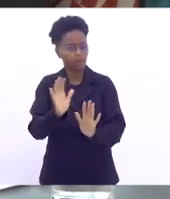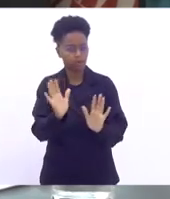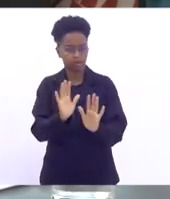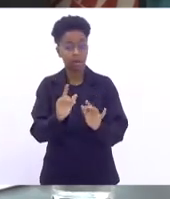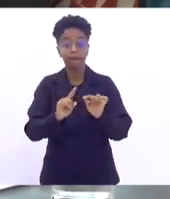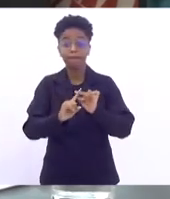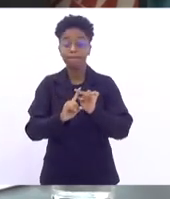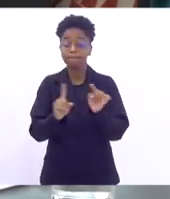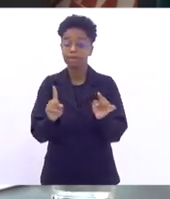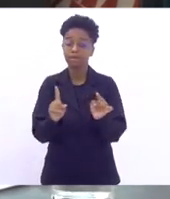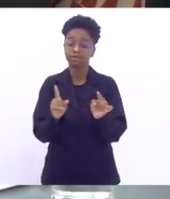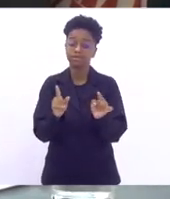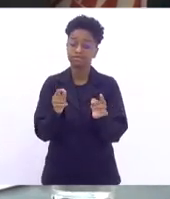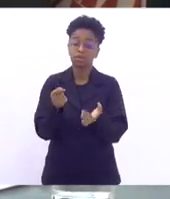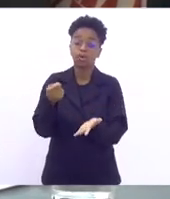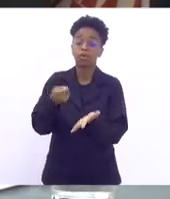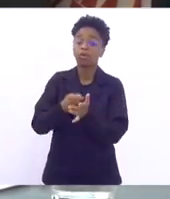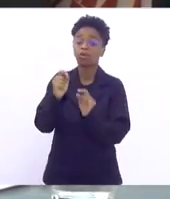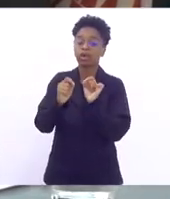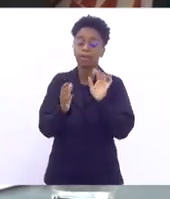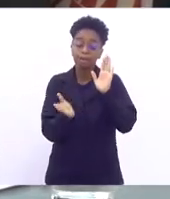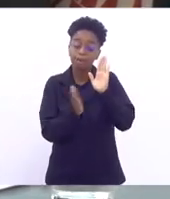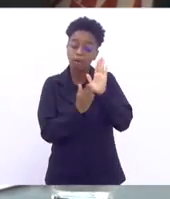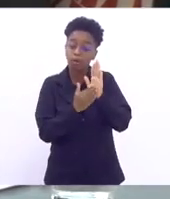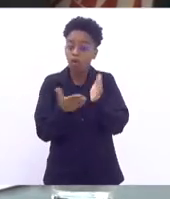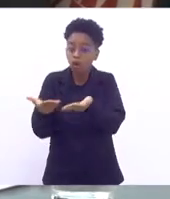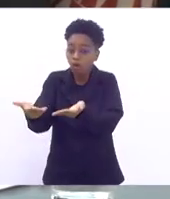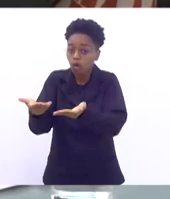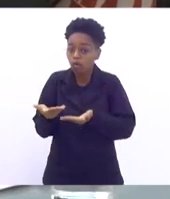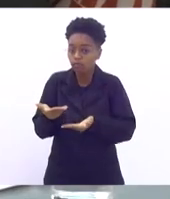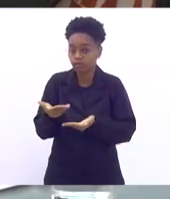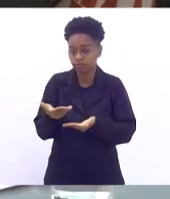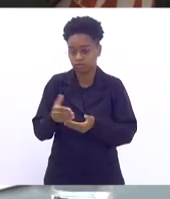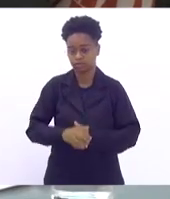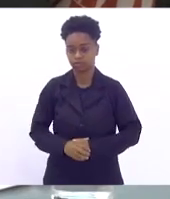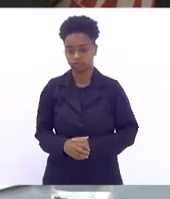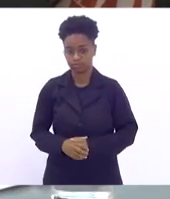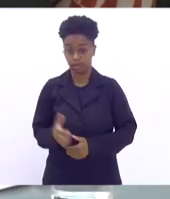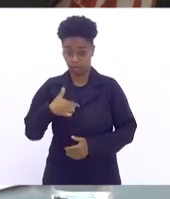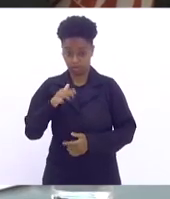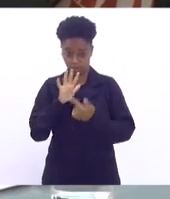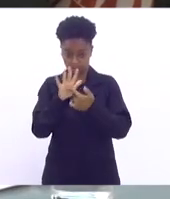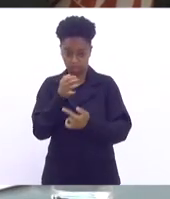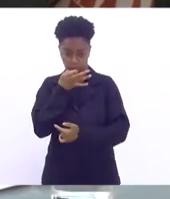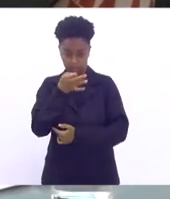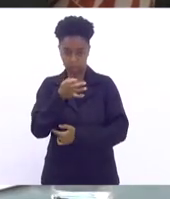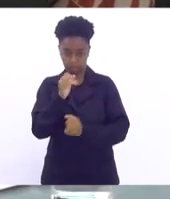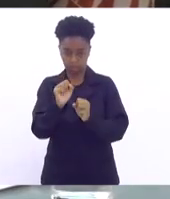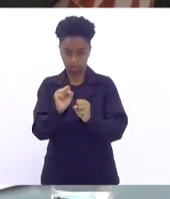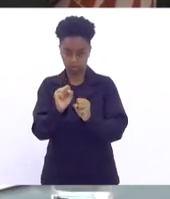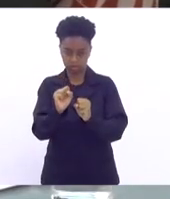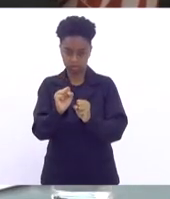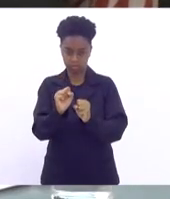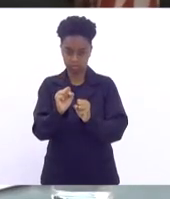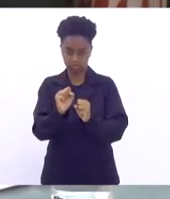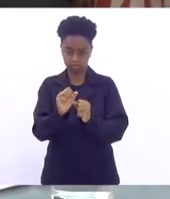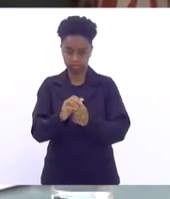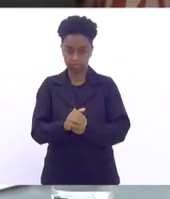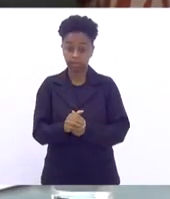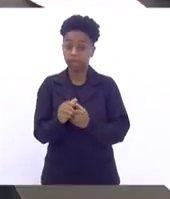a obrigatoriedade de propor o convite deixa eu passar a minha perspectiva sobre isso Deputado Luiz Paulo